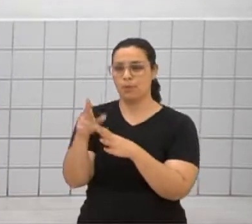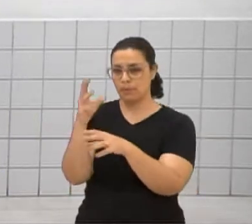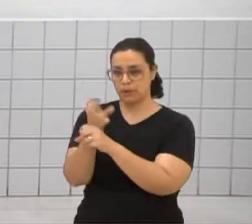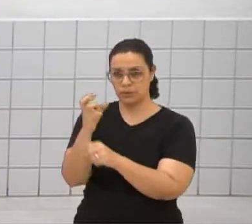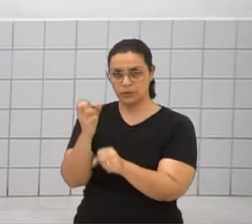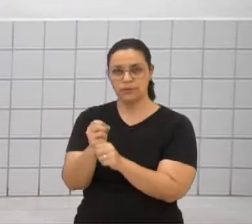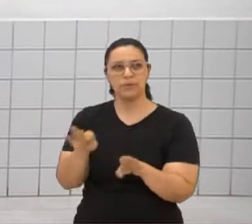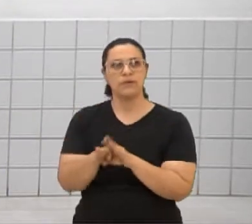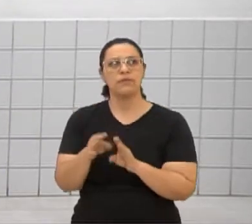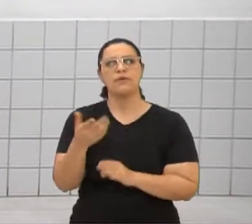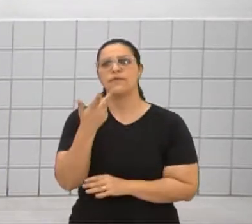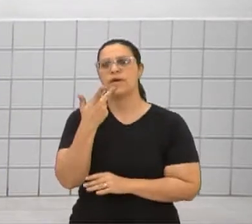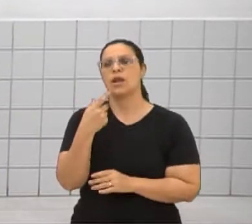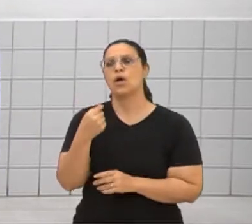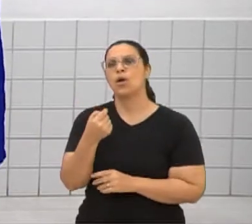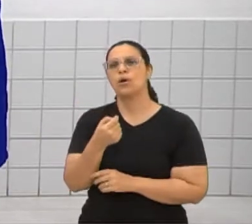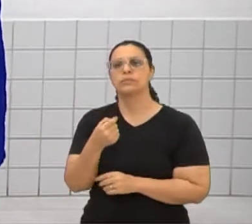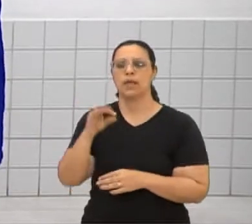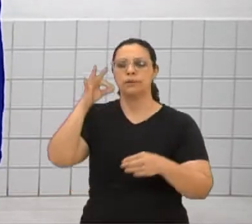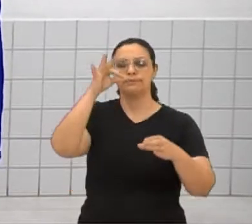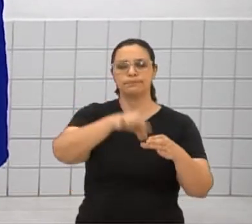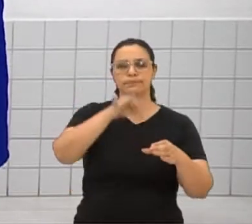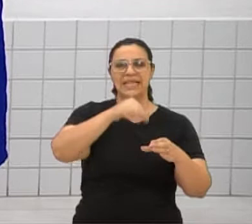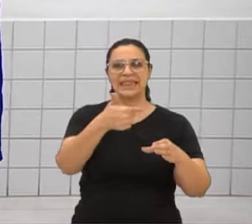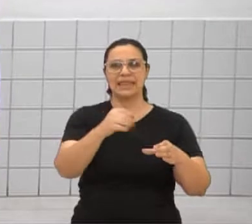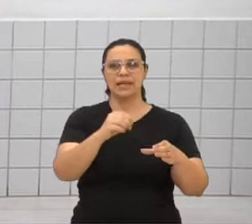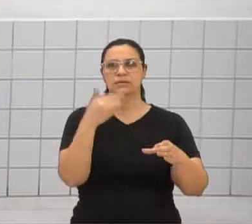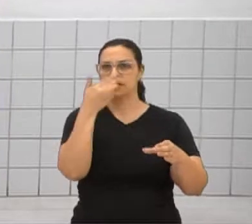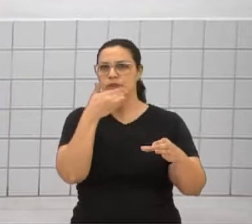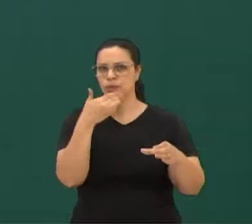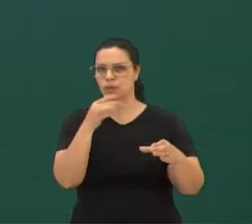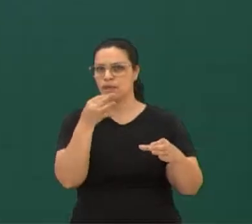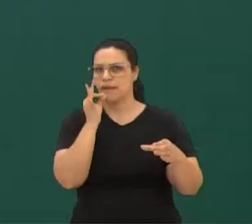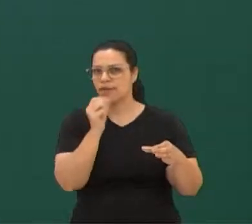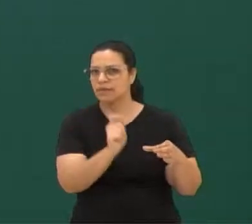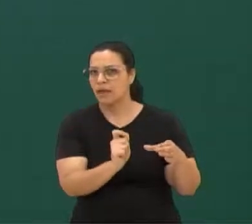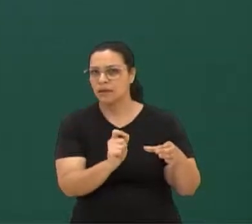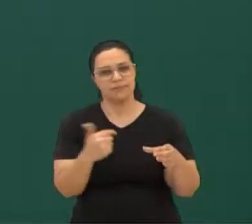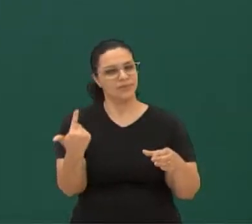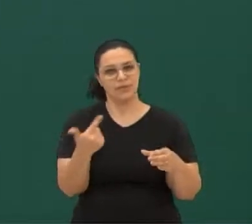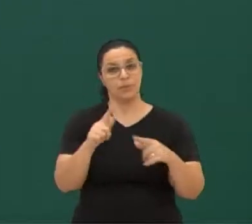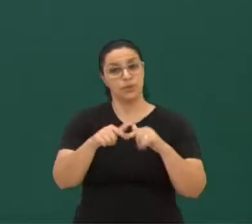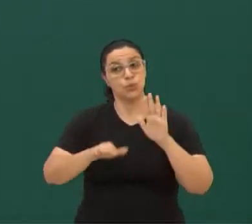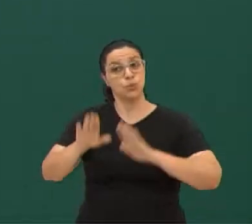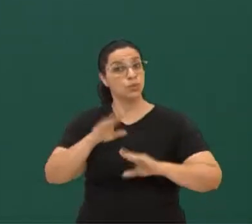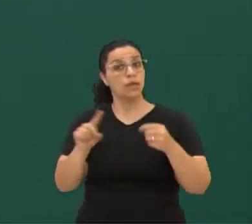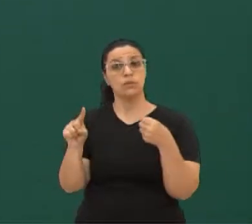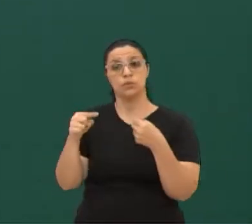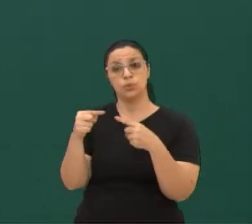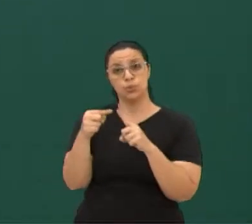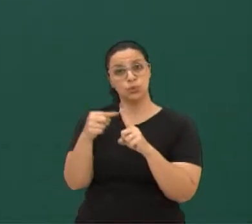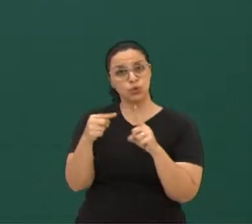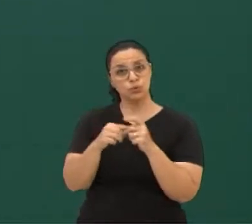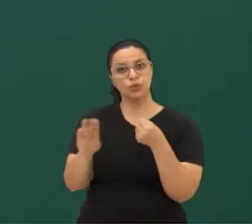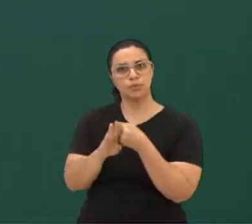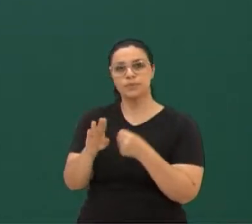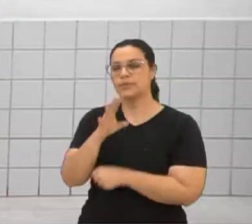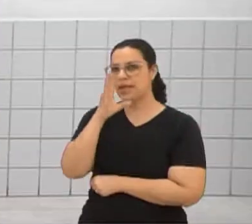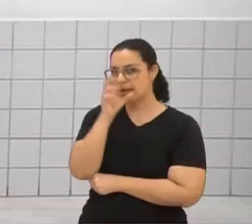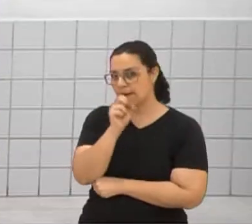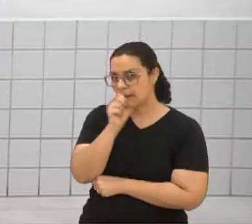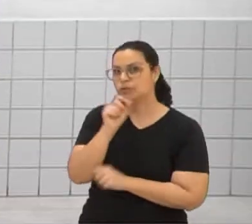exato você não sei falar Coloca 10 Açúcar do meu café não dá então tem você tem que tomar cuidado com tipo de substantivo então por exemplo